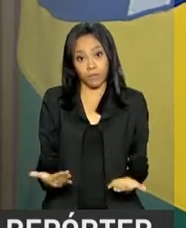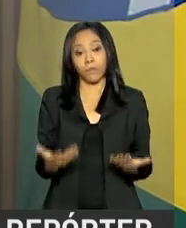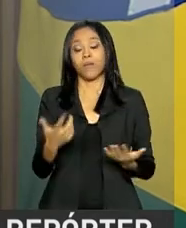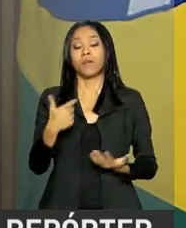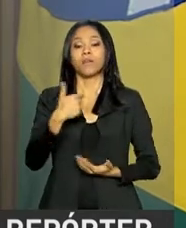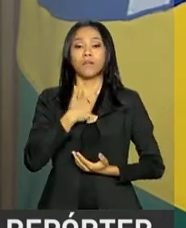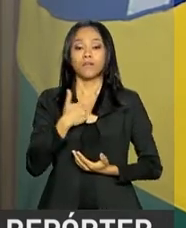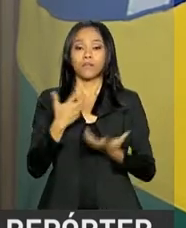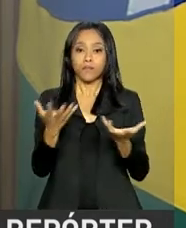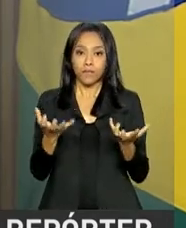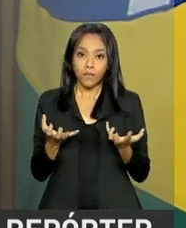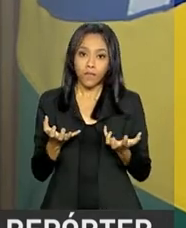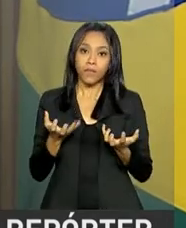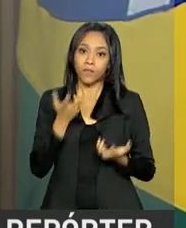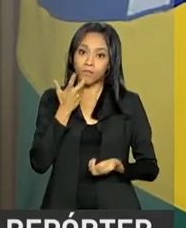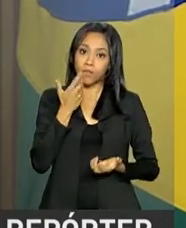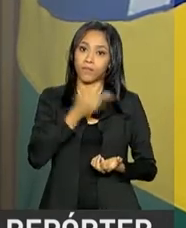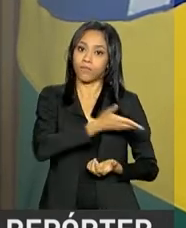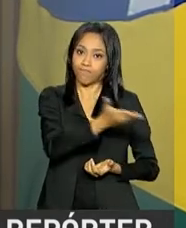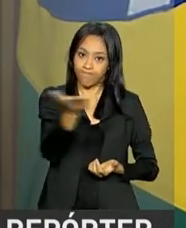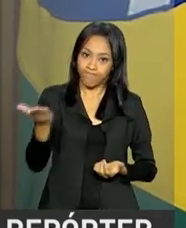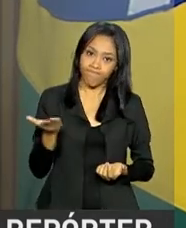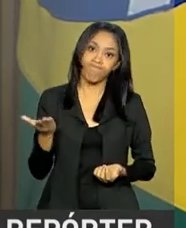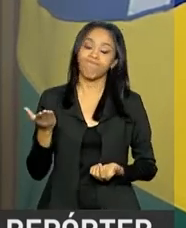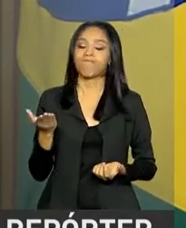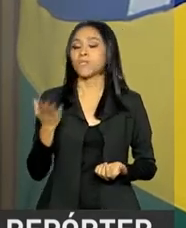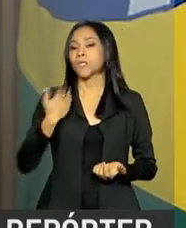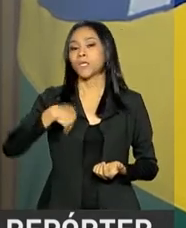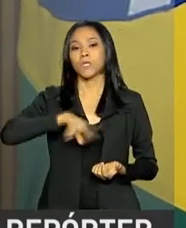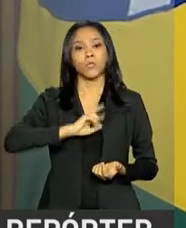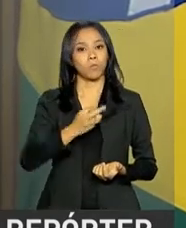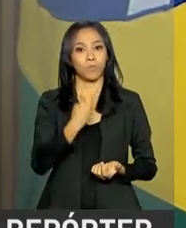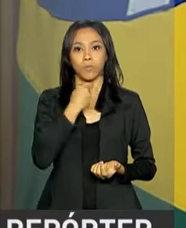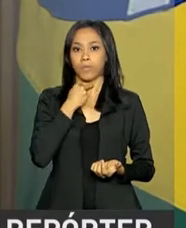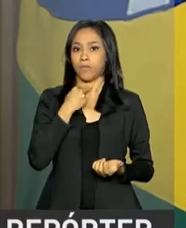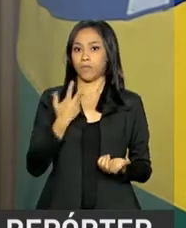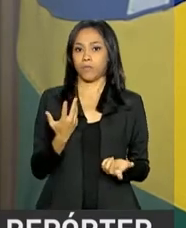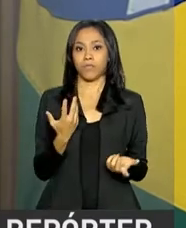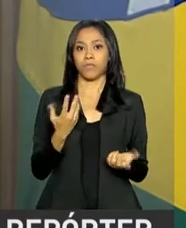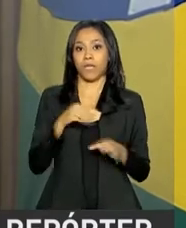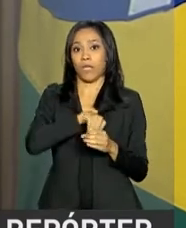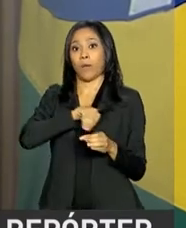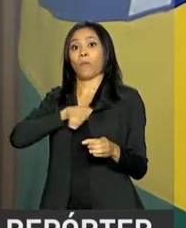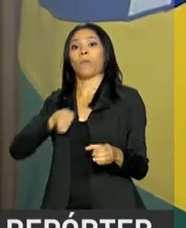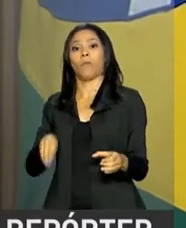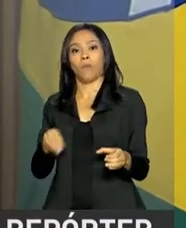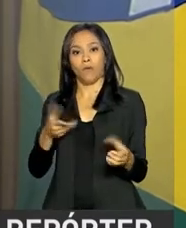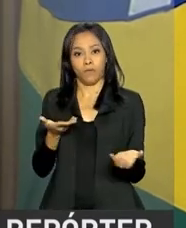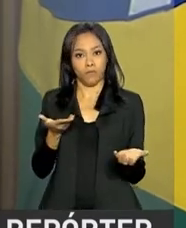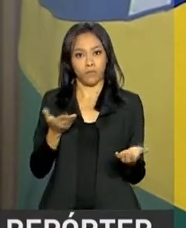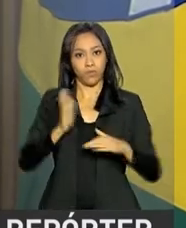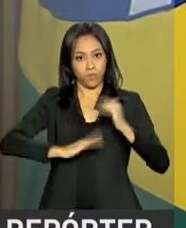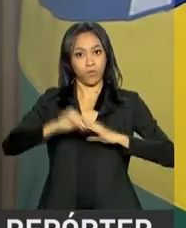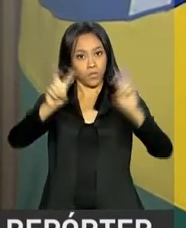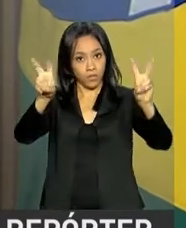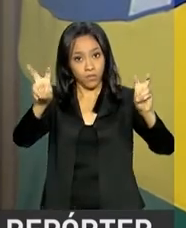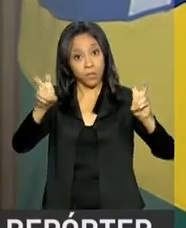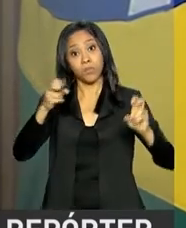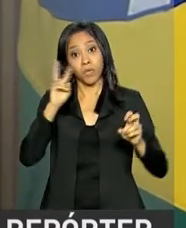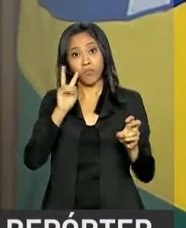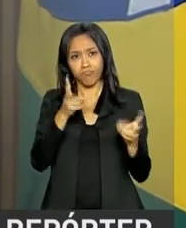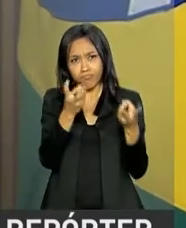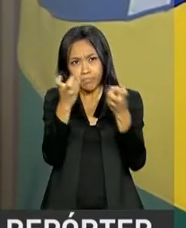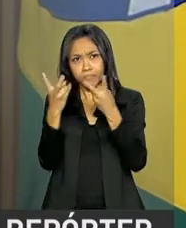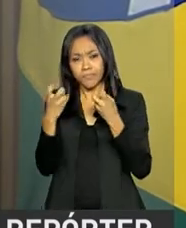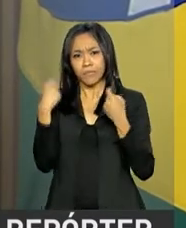isto quero dizer que nós não poderíamos nos furtar a isto tendo em vista esta angústia e preocupação